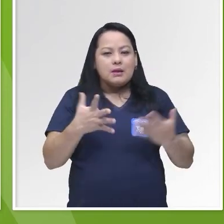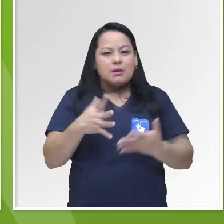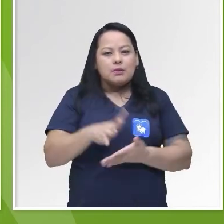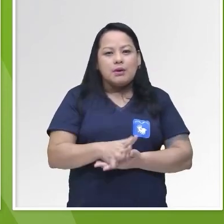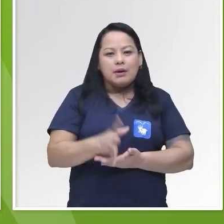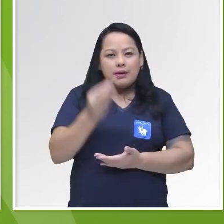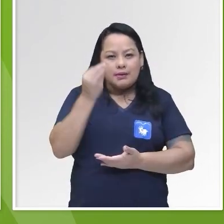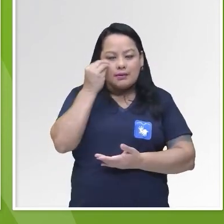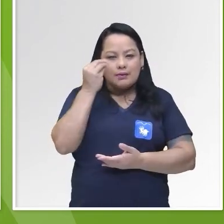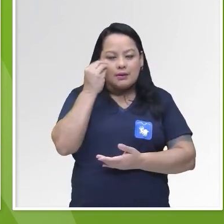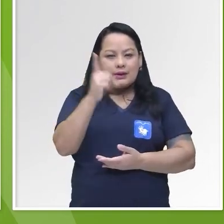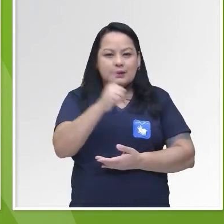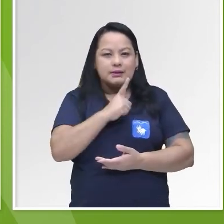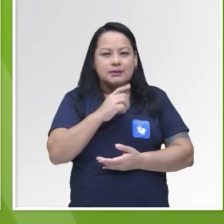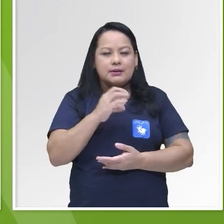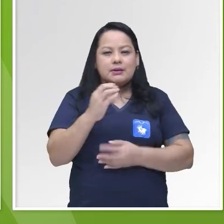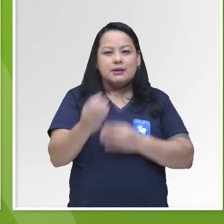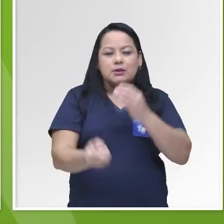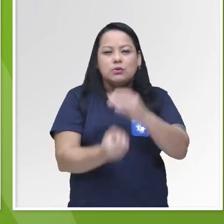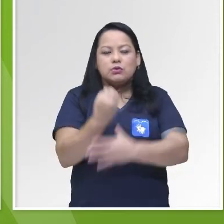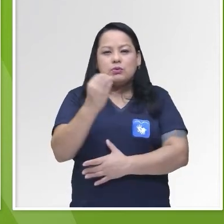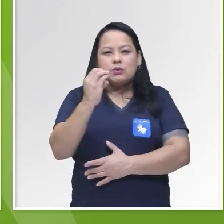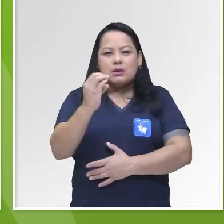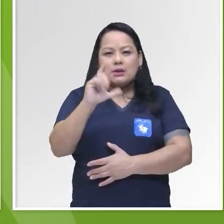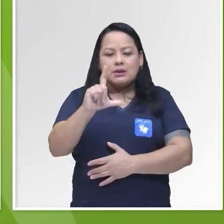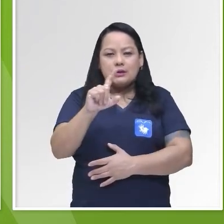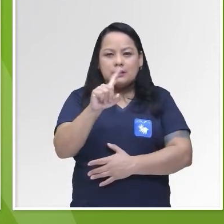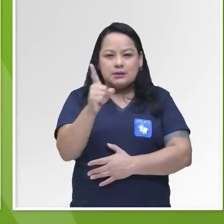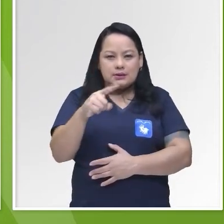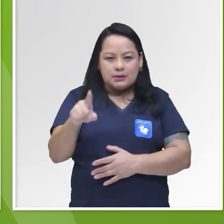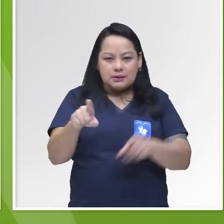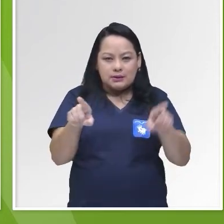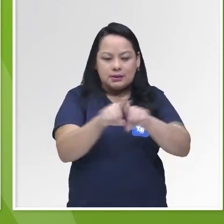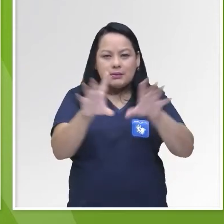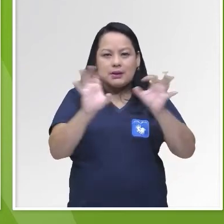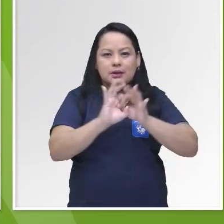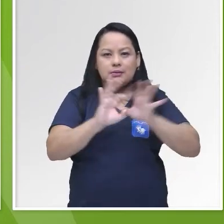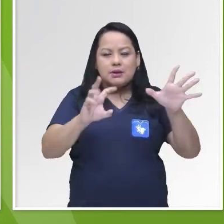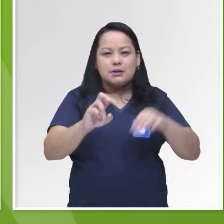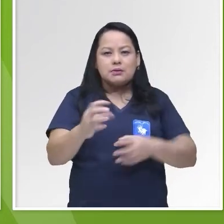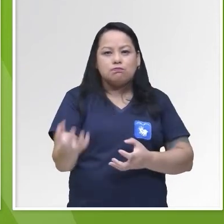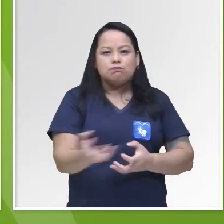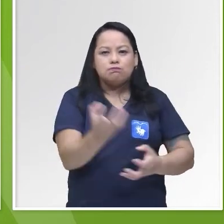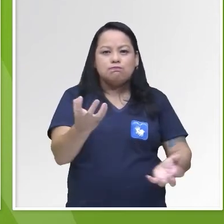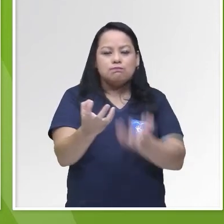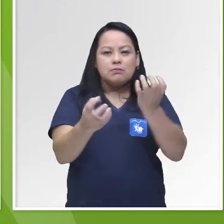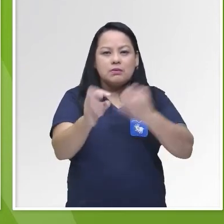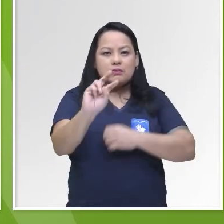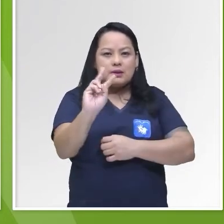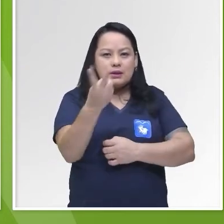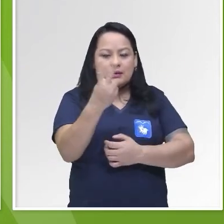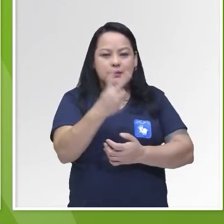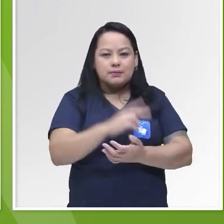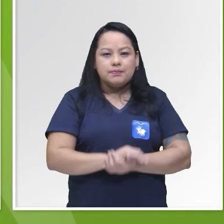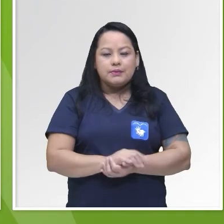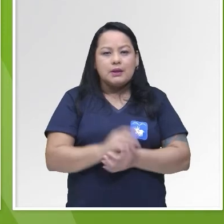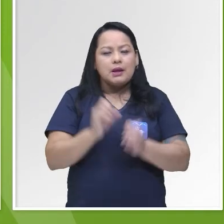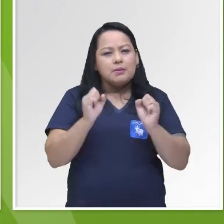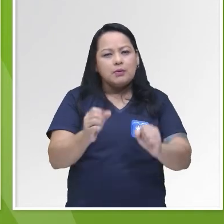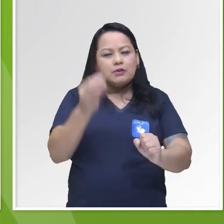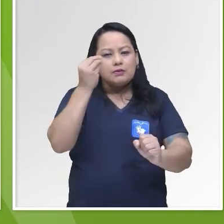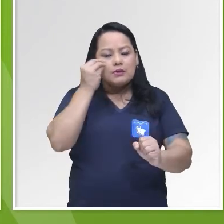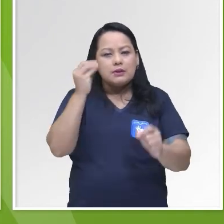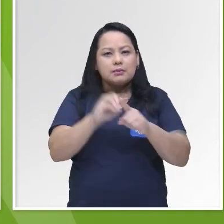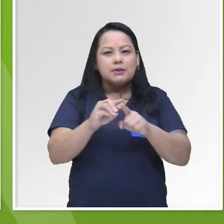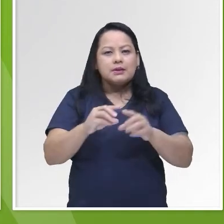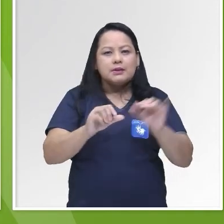a formação do cloreto de zinco e a liberação do gás hidrogênio. E aí a gente pode observar aí nessa